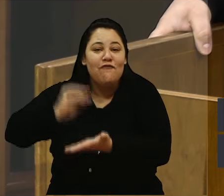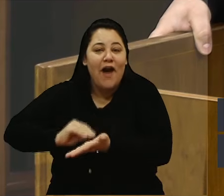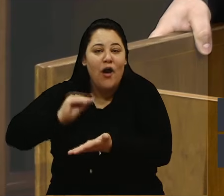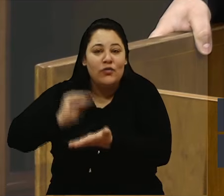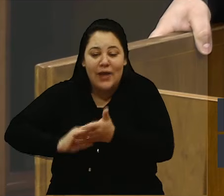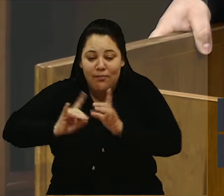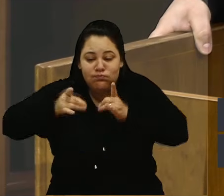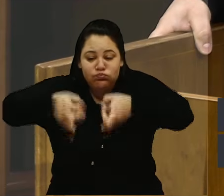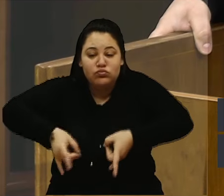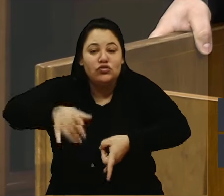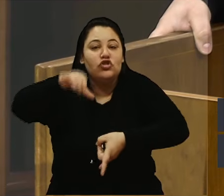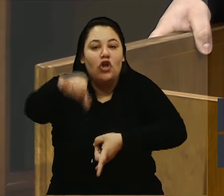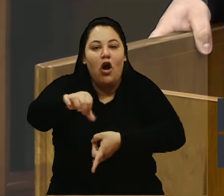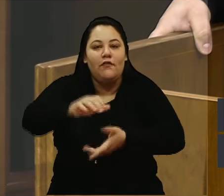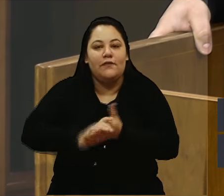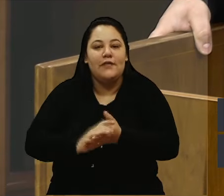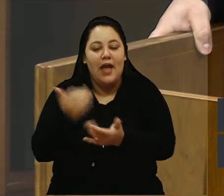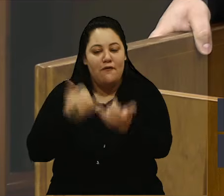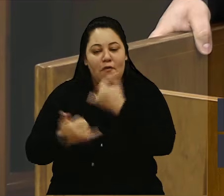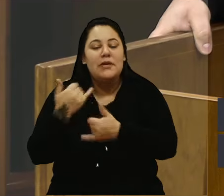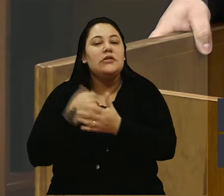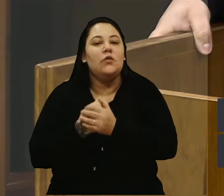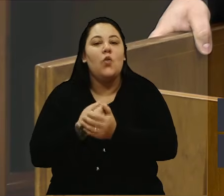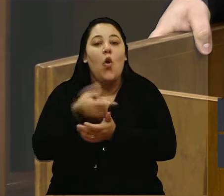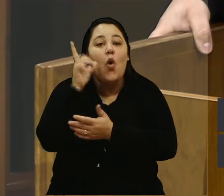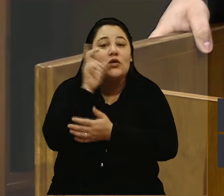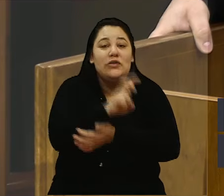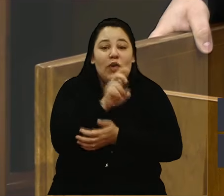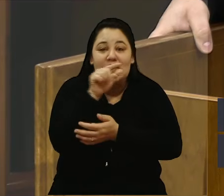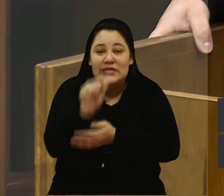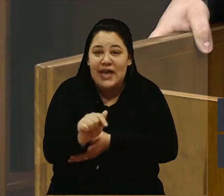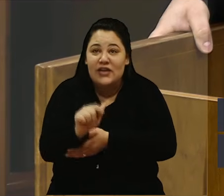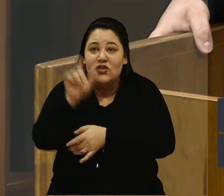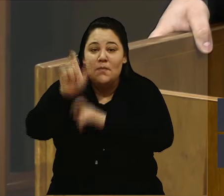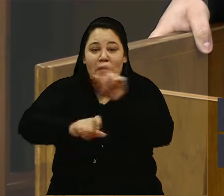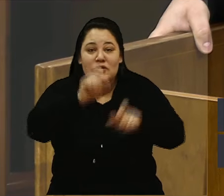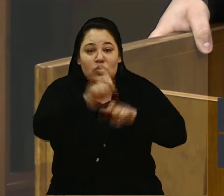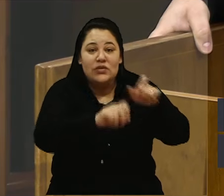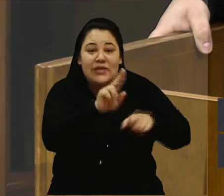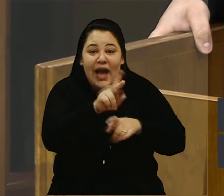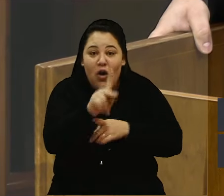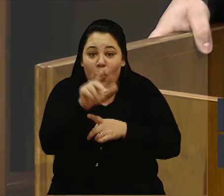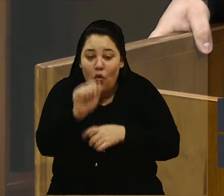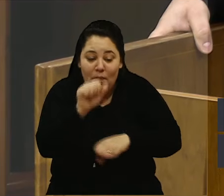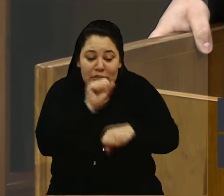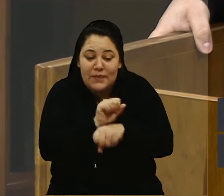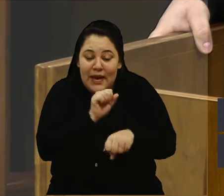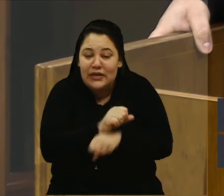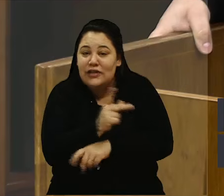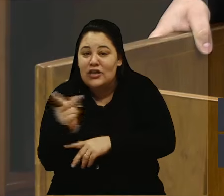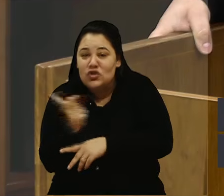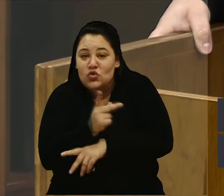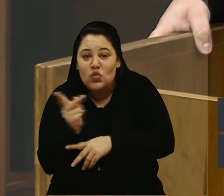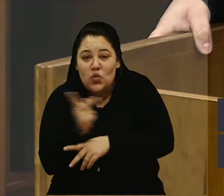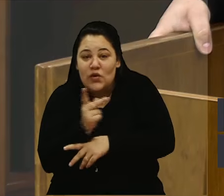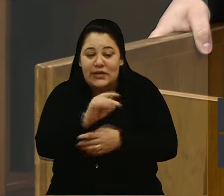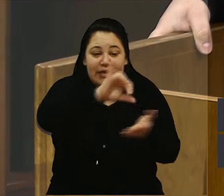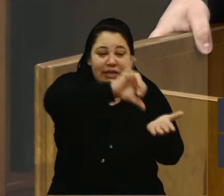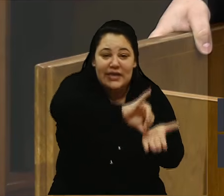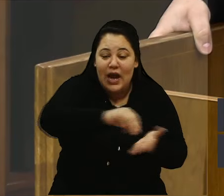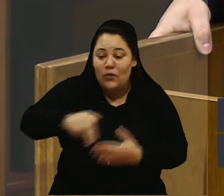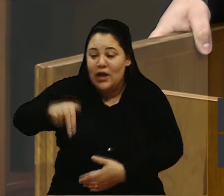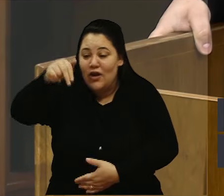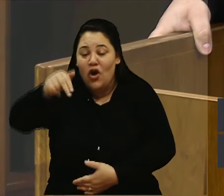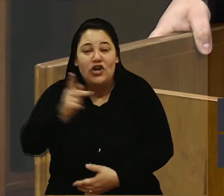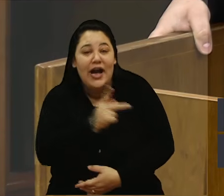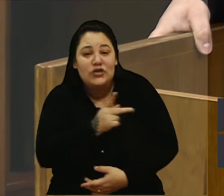são dados. Ontem tinha 57 pessoas aguardando leitos nas UPAs em Caxias do Sul, nas duas, tanto na Central e tanto na